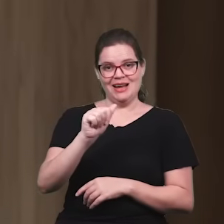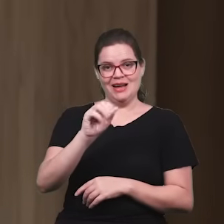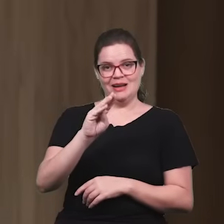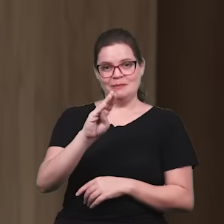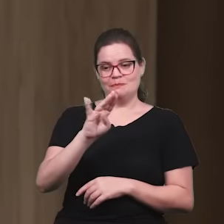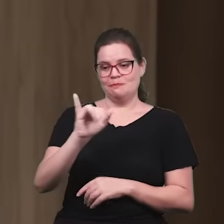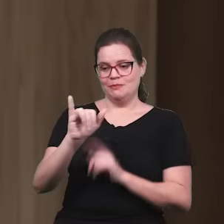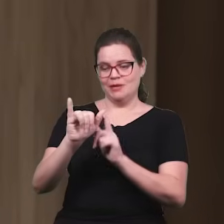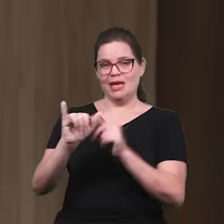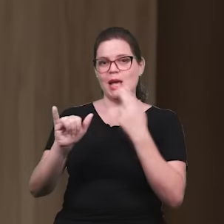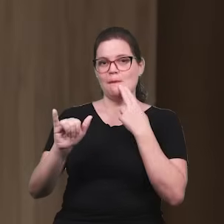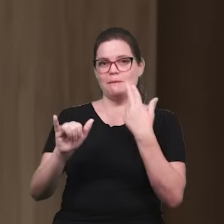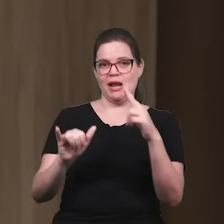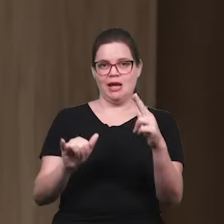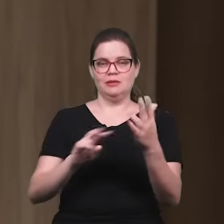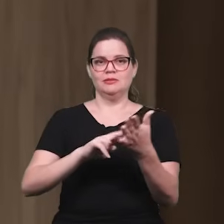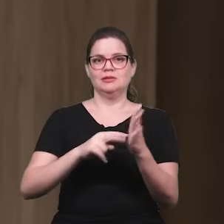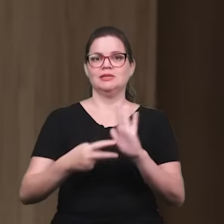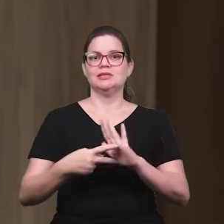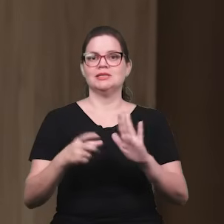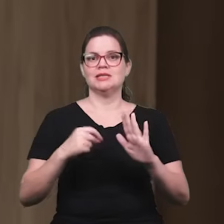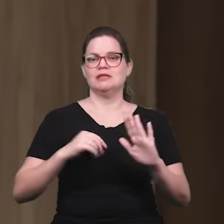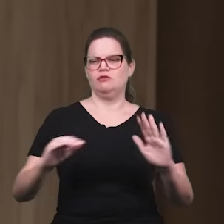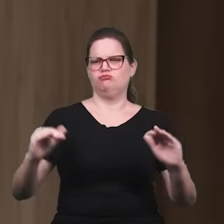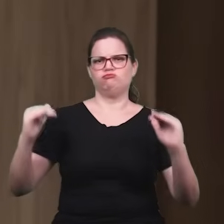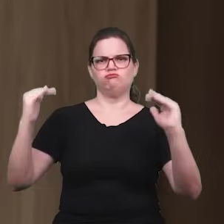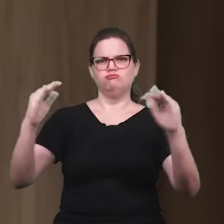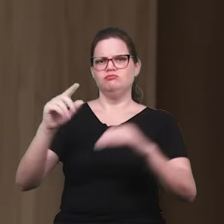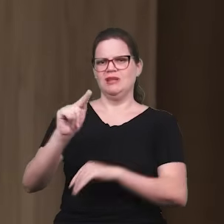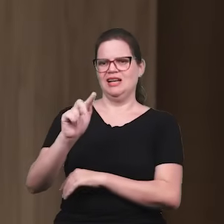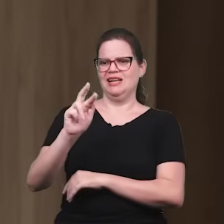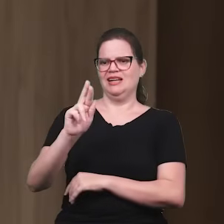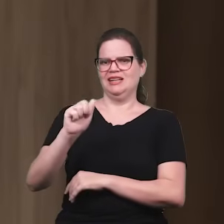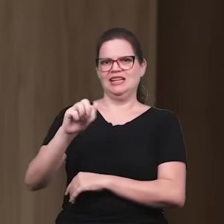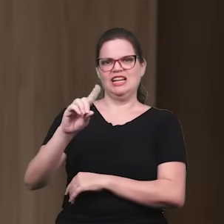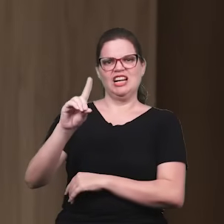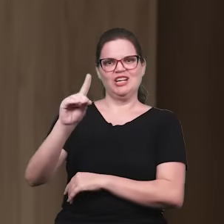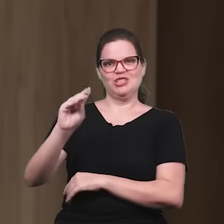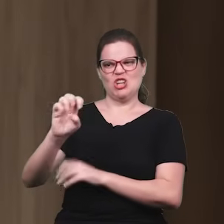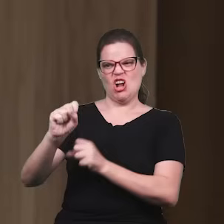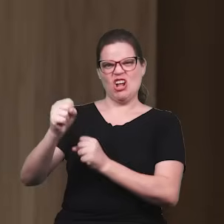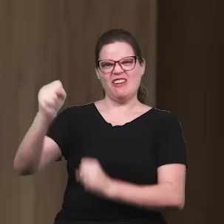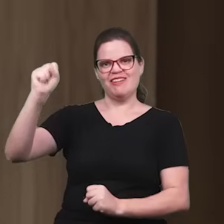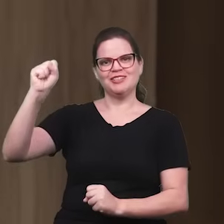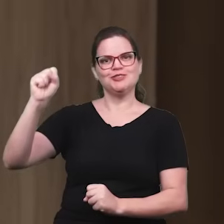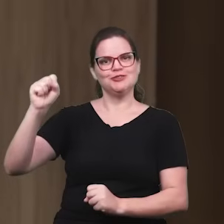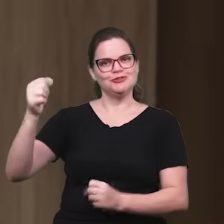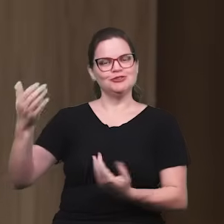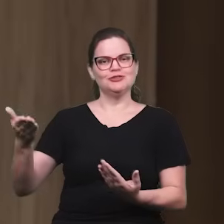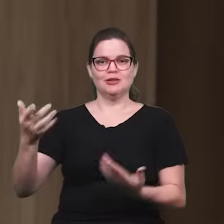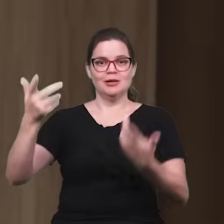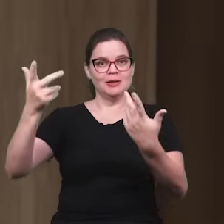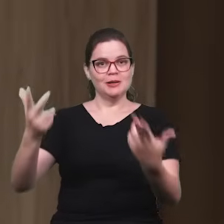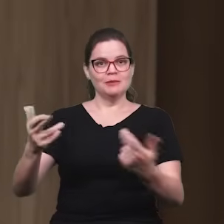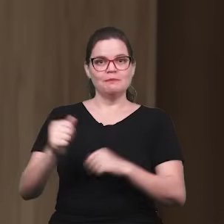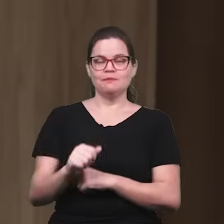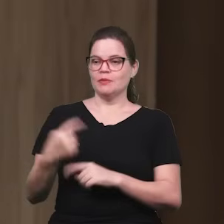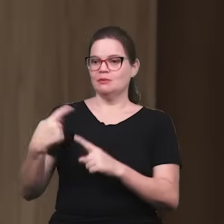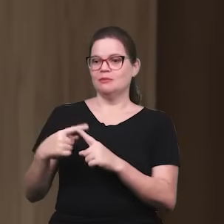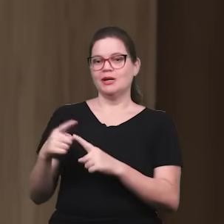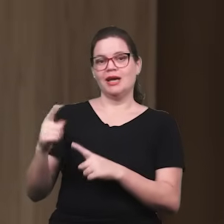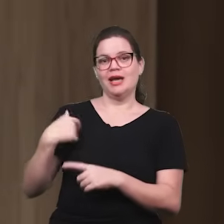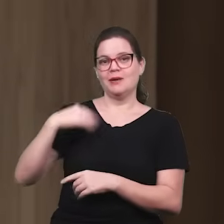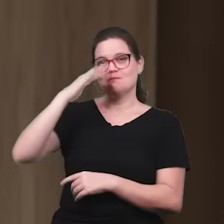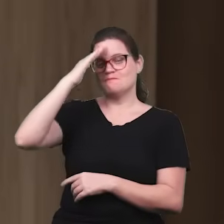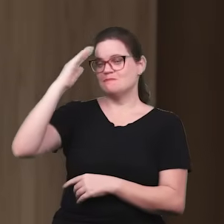original hebraico que significa grande. Era o título, era o maior